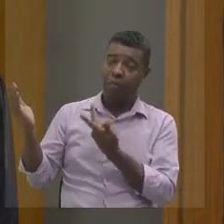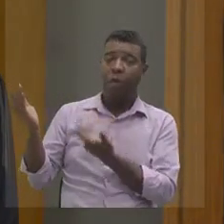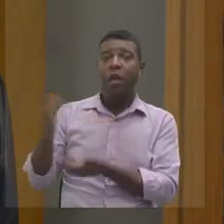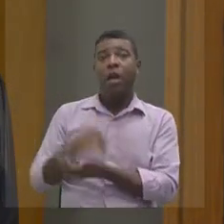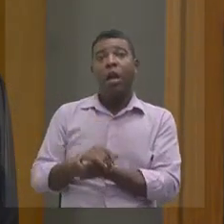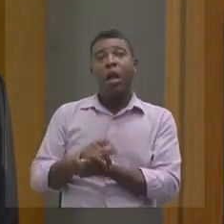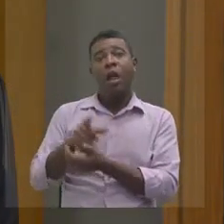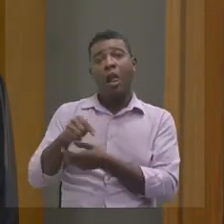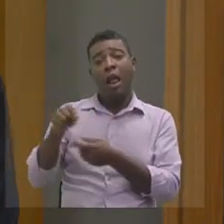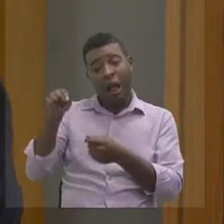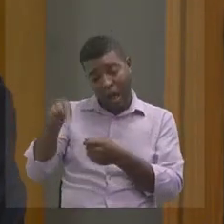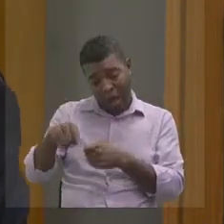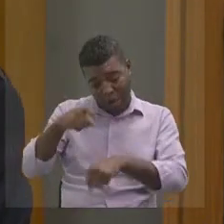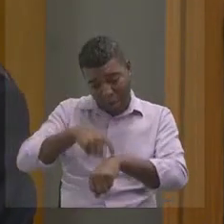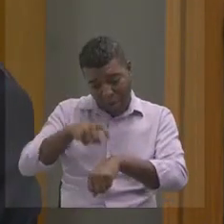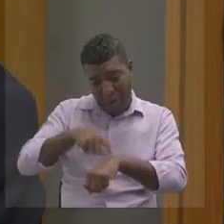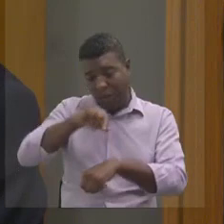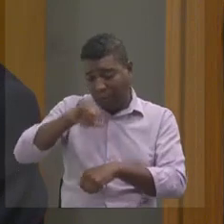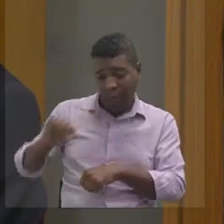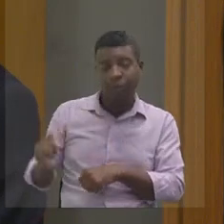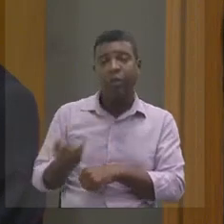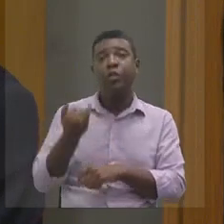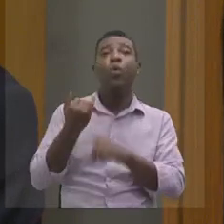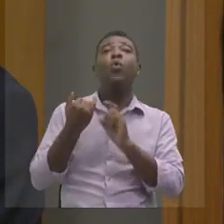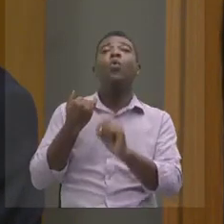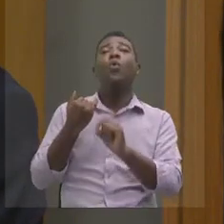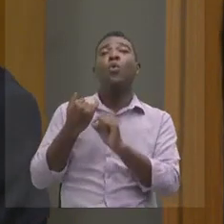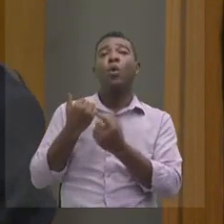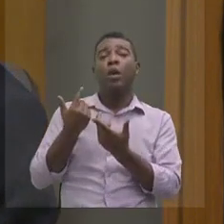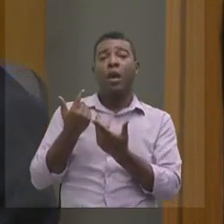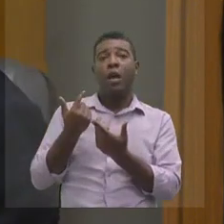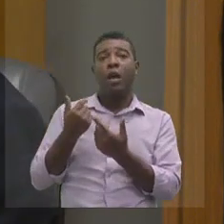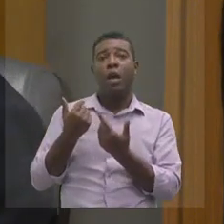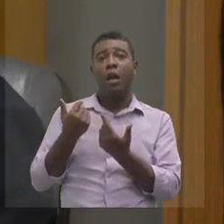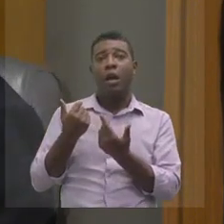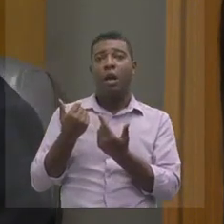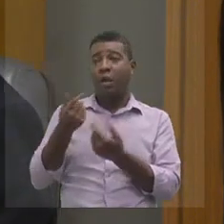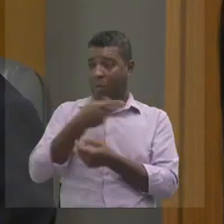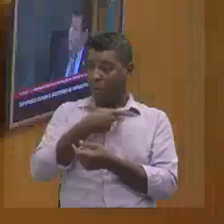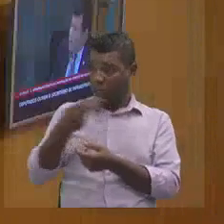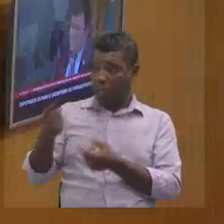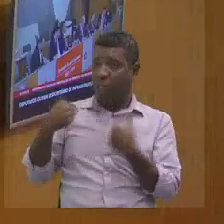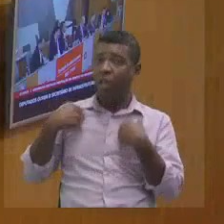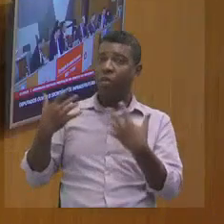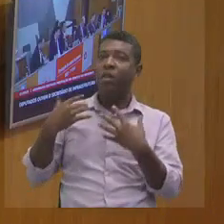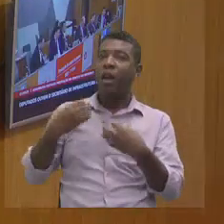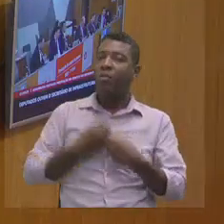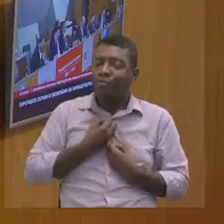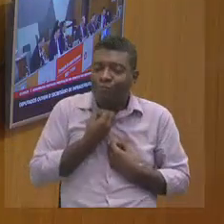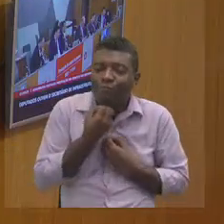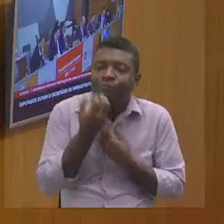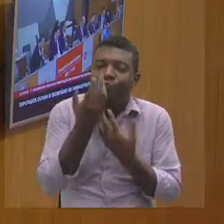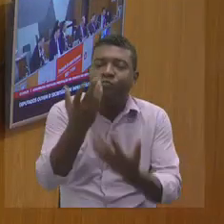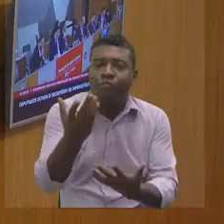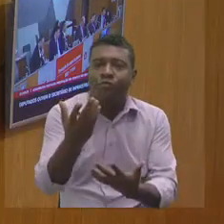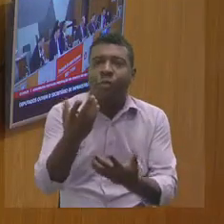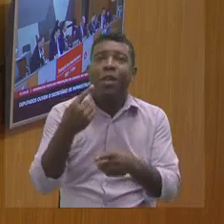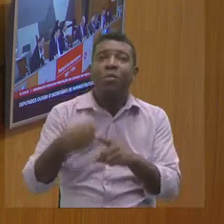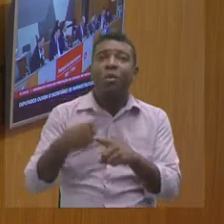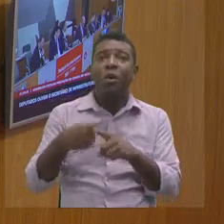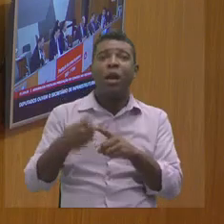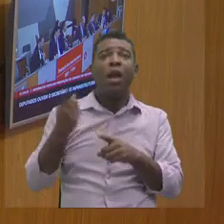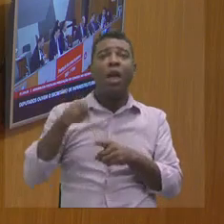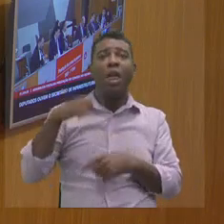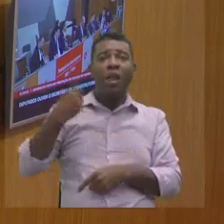caro Presidente é fazer aqui até mesmo esses abafas sabe porque a gente que trabalha